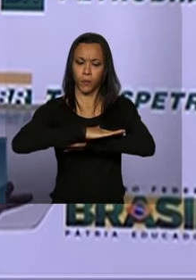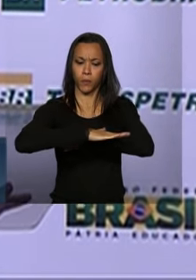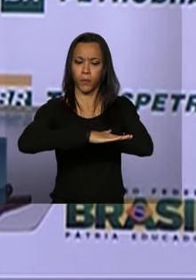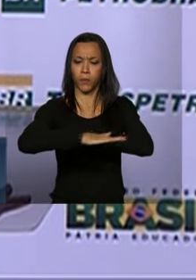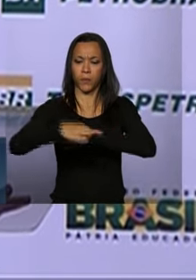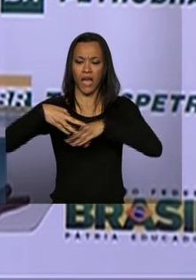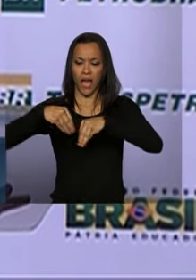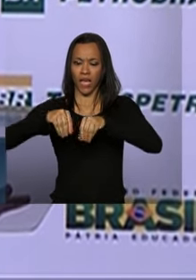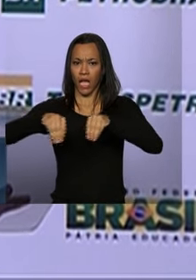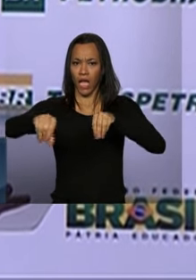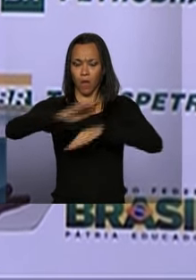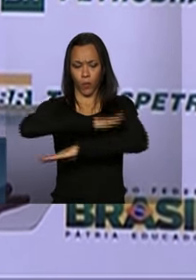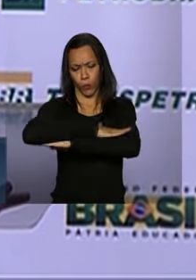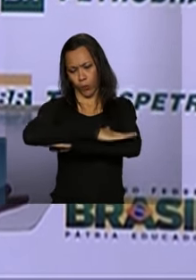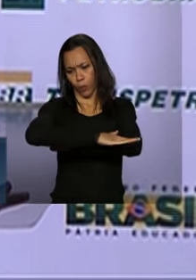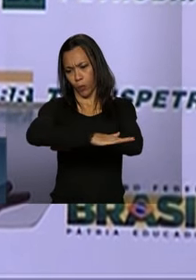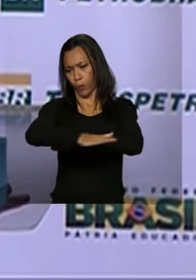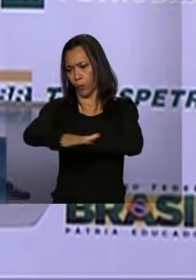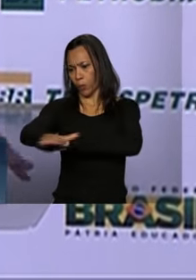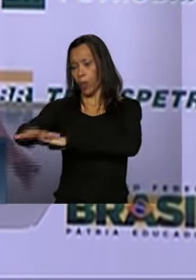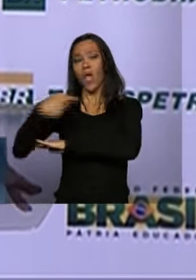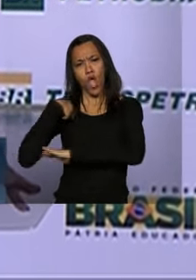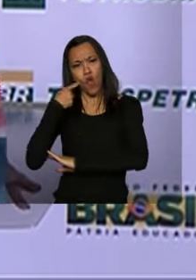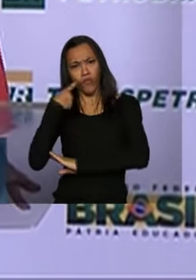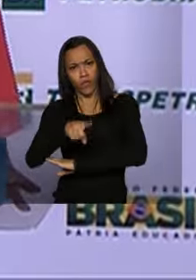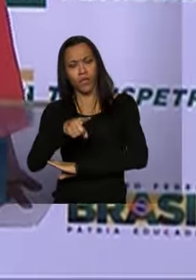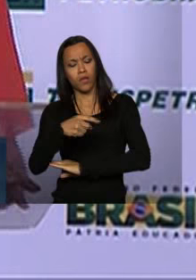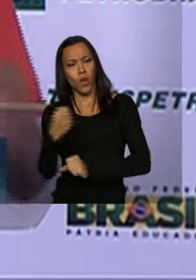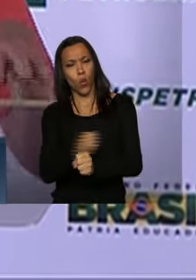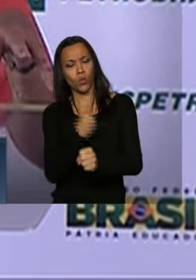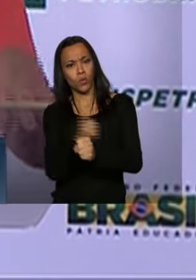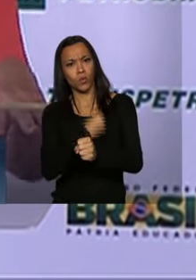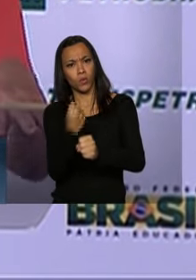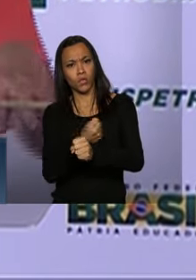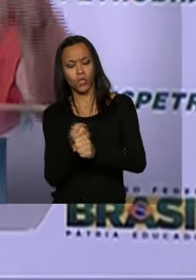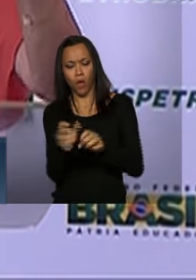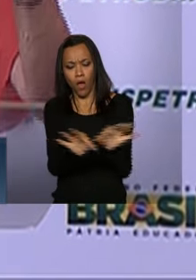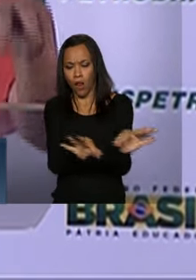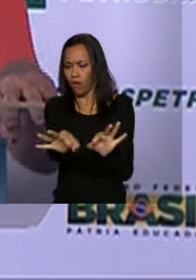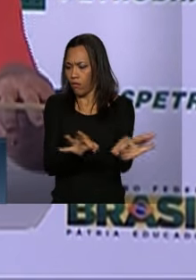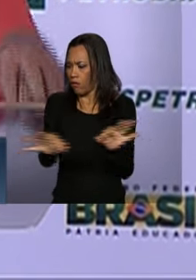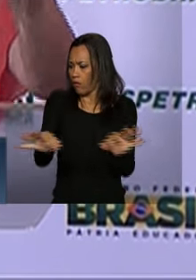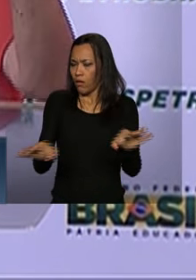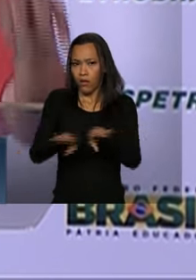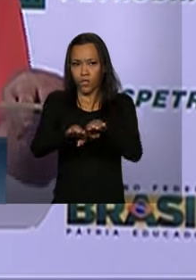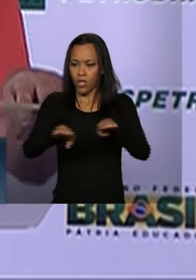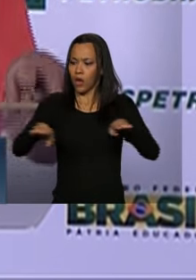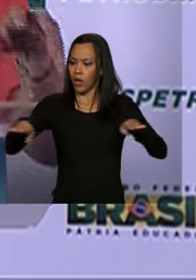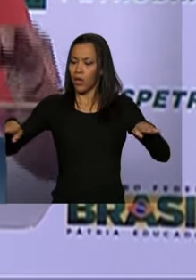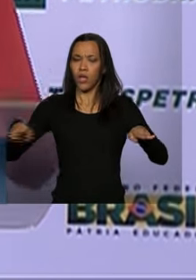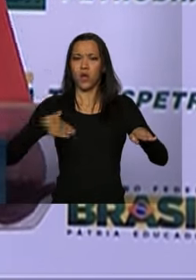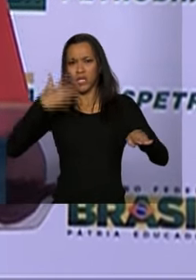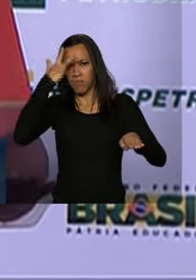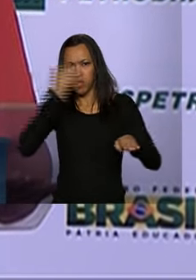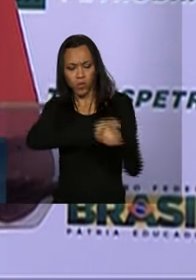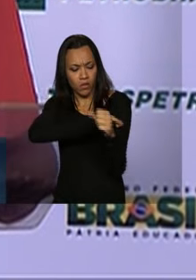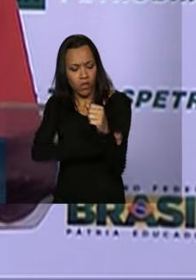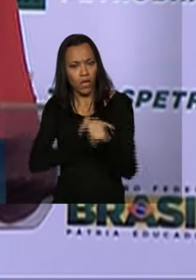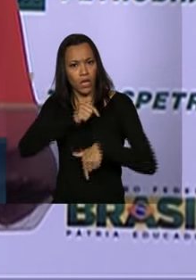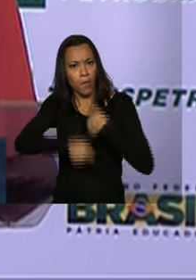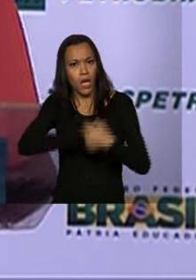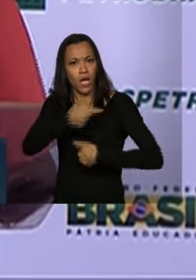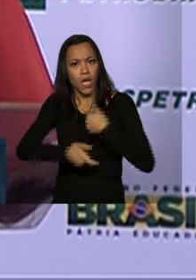vi esse estaleiro ser construído com os trabalhadores e a força dos